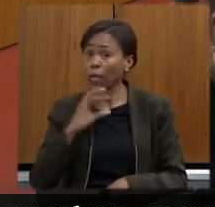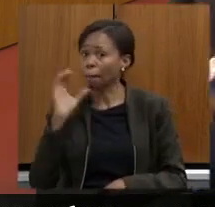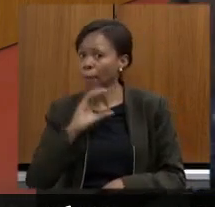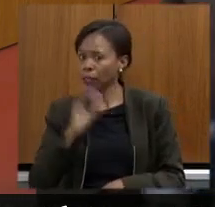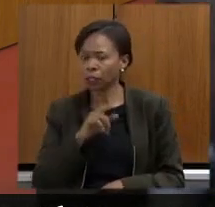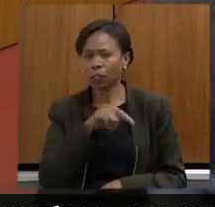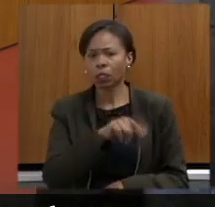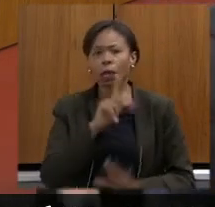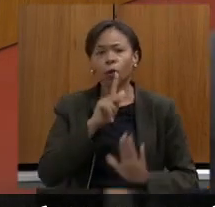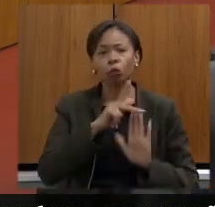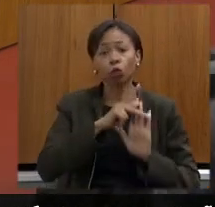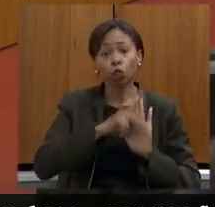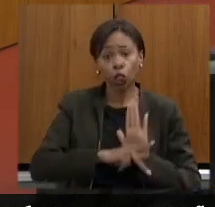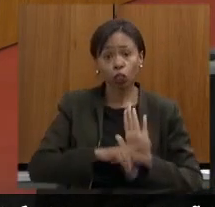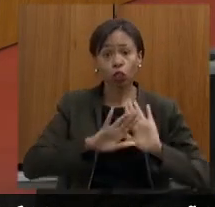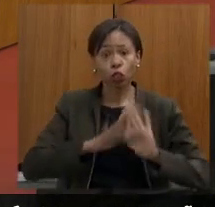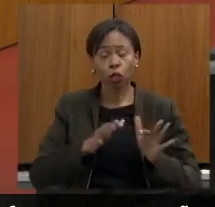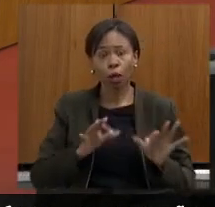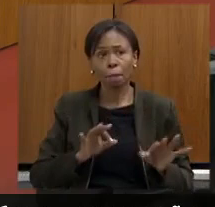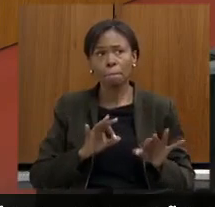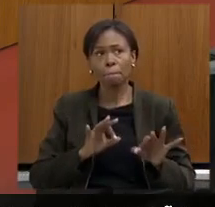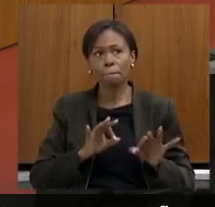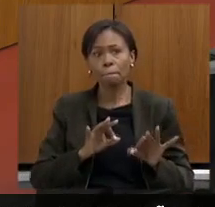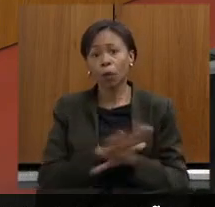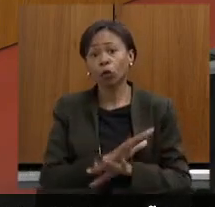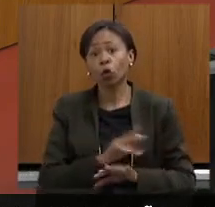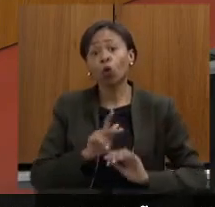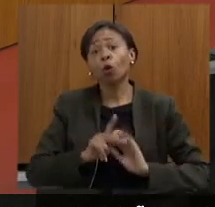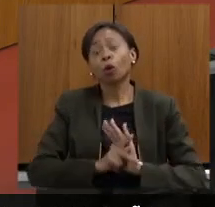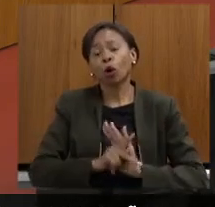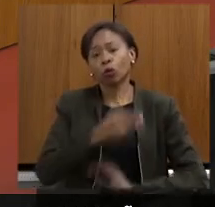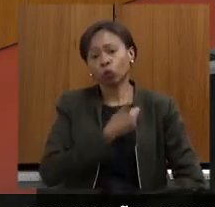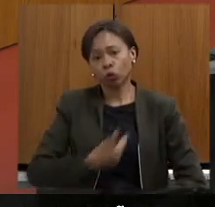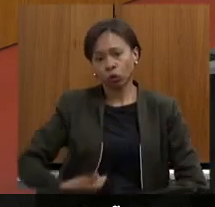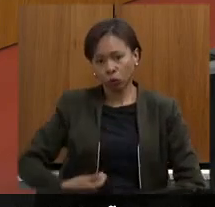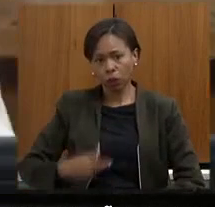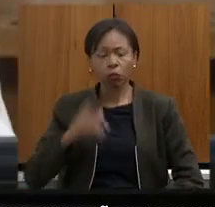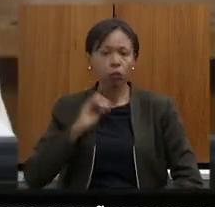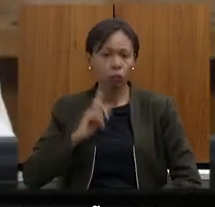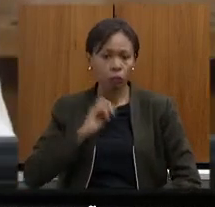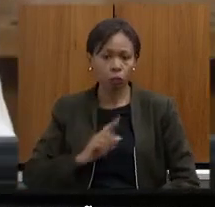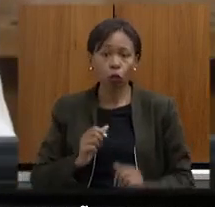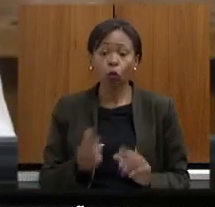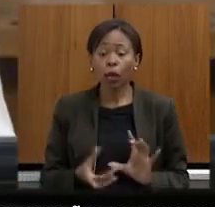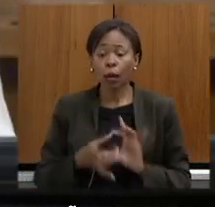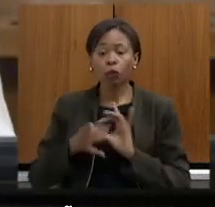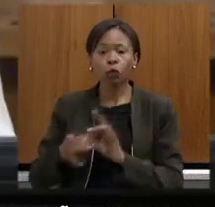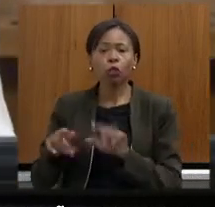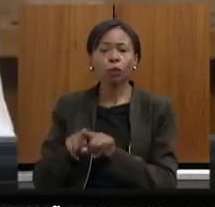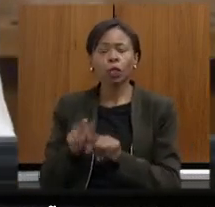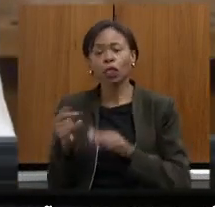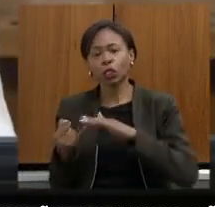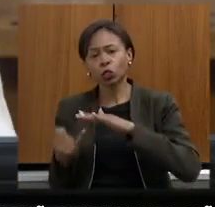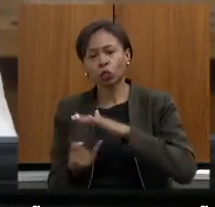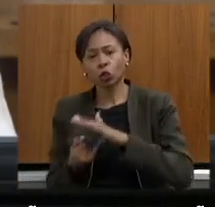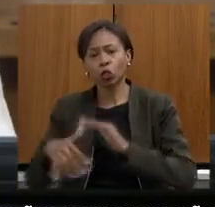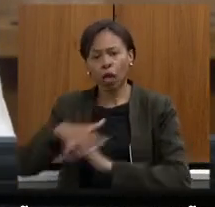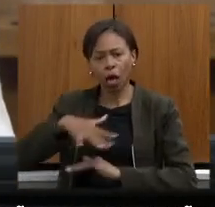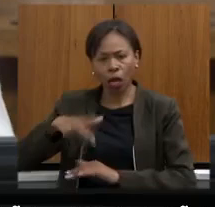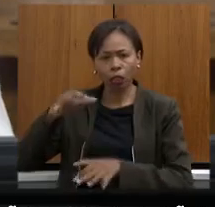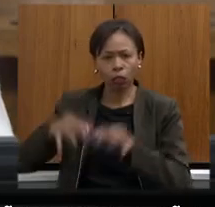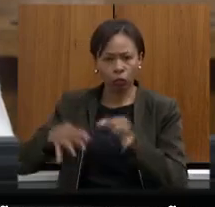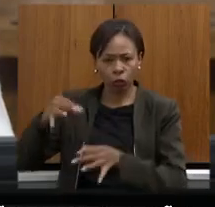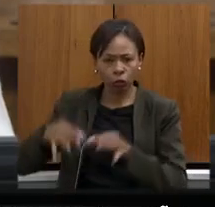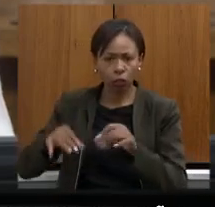projetos que foram definidos pelo governo do estado junto na ouvido esta meditação e justiça